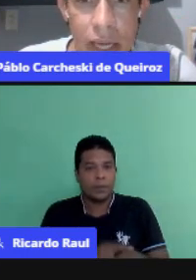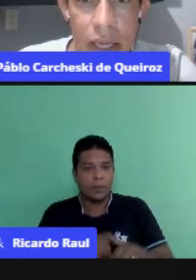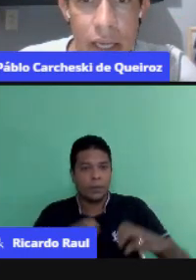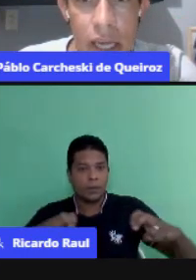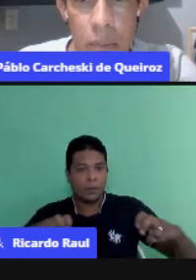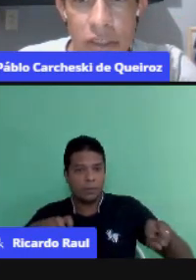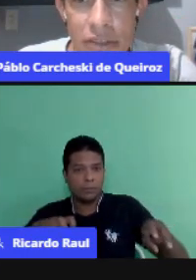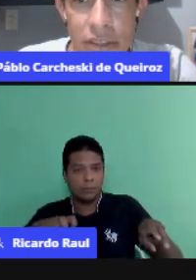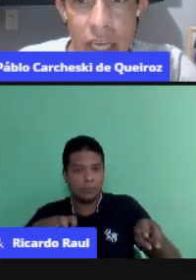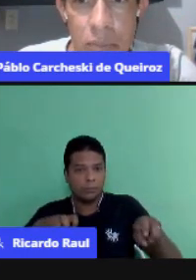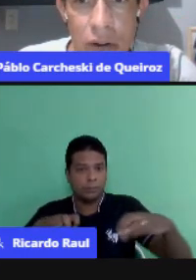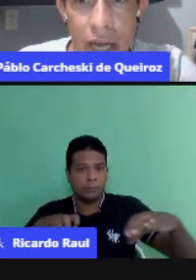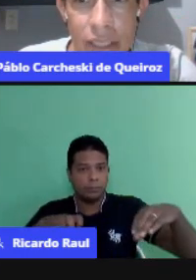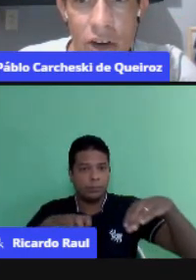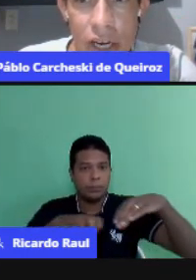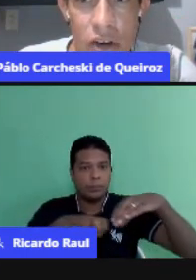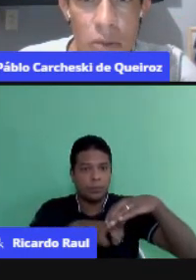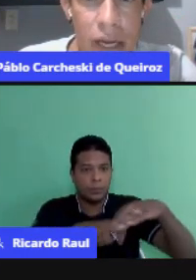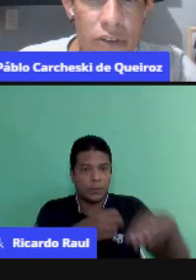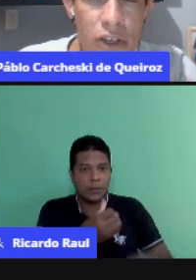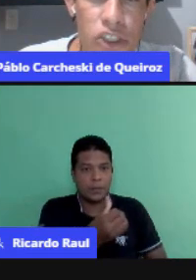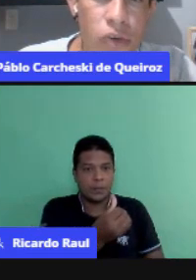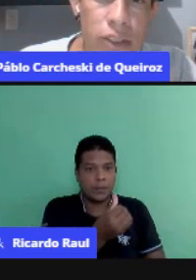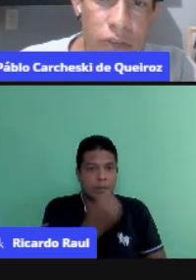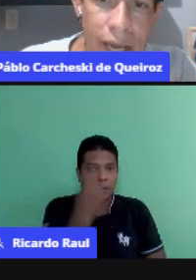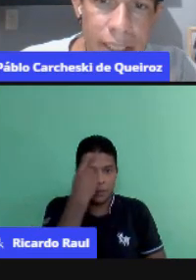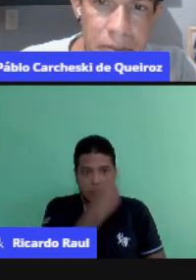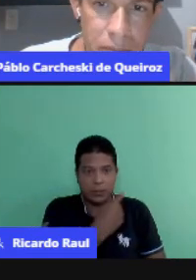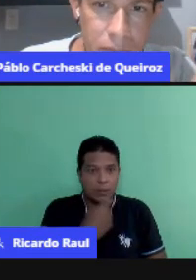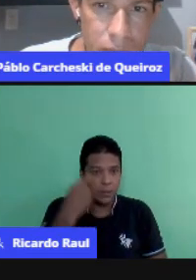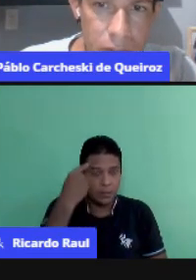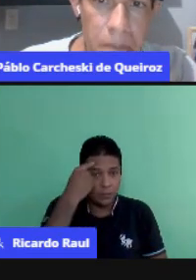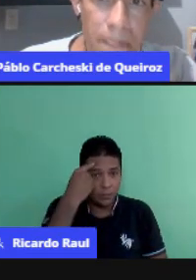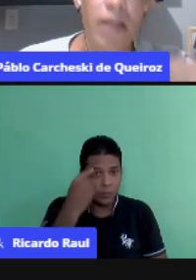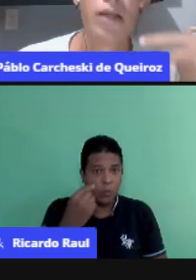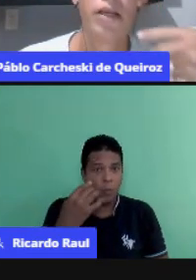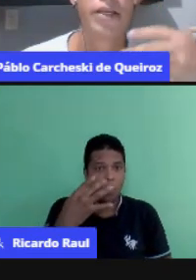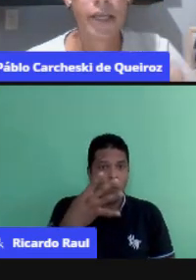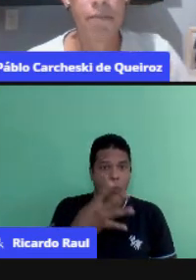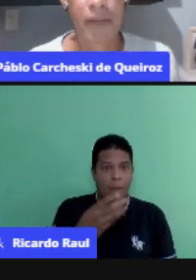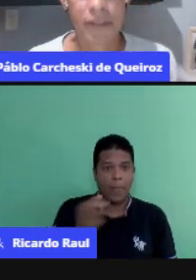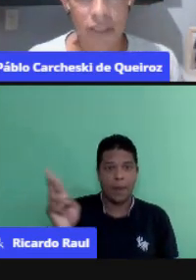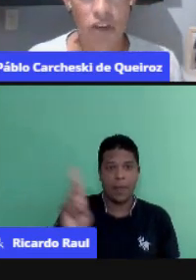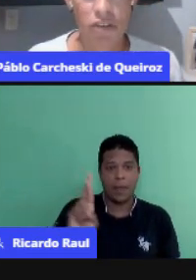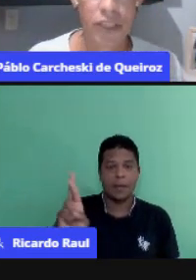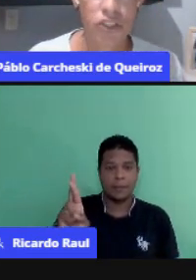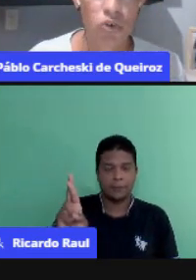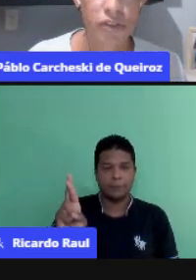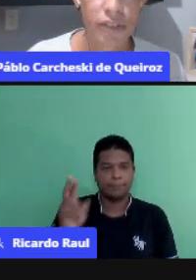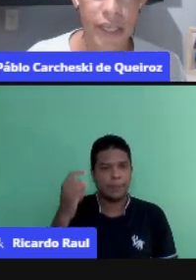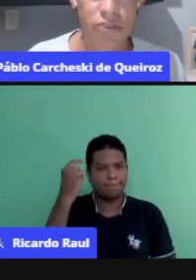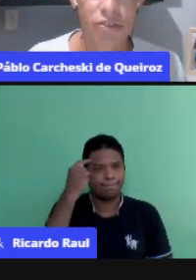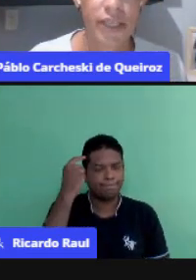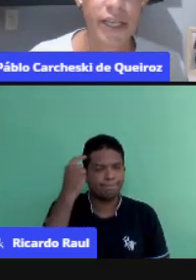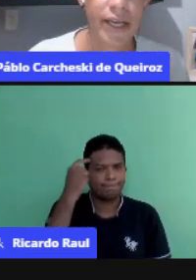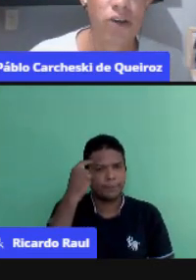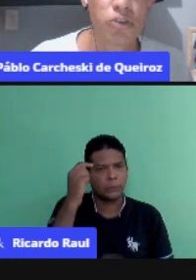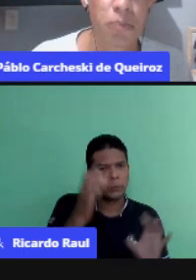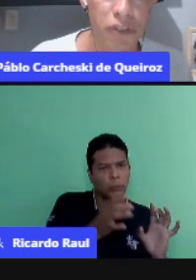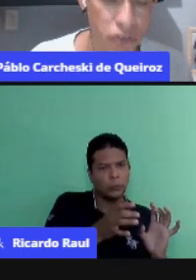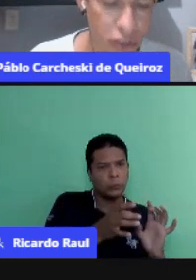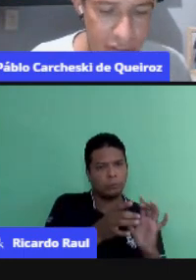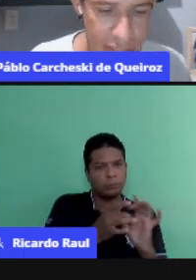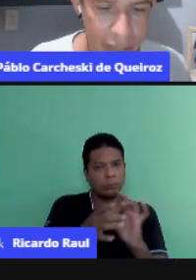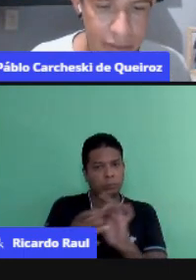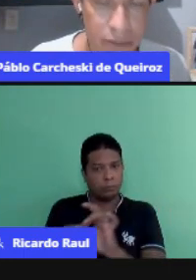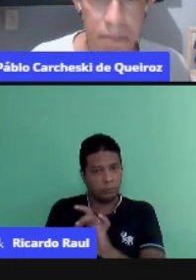R$6, né? E após esse tempo, cada hora é cobrado o valor de R$4. E aí, pensando novamente no contexto, seria legal